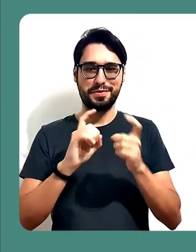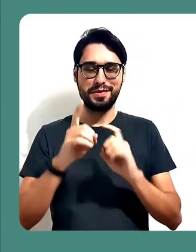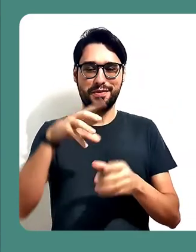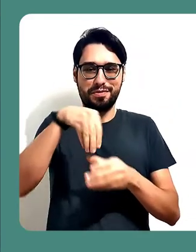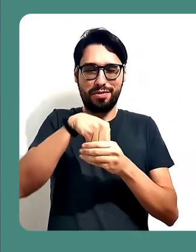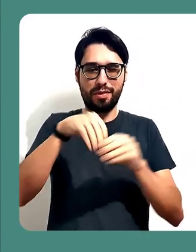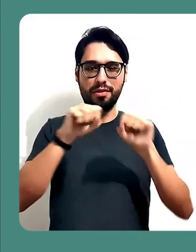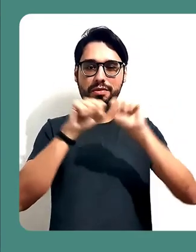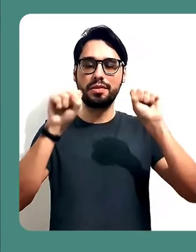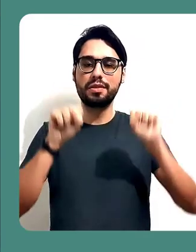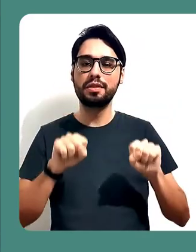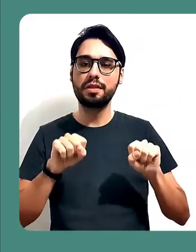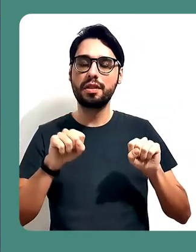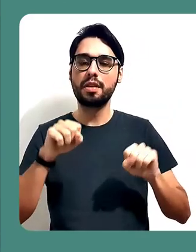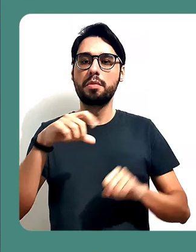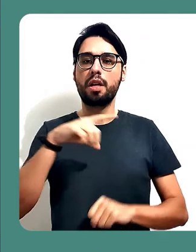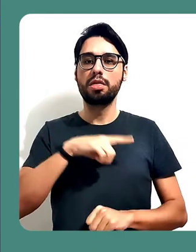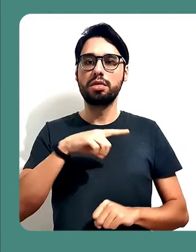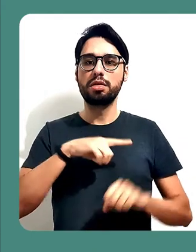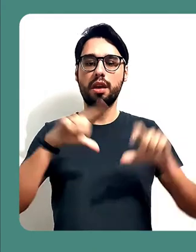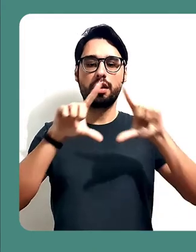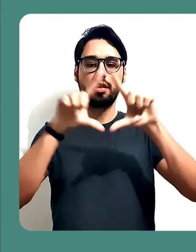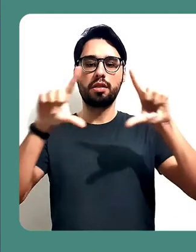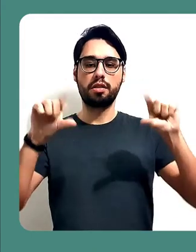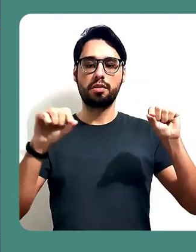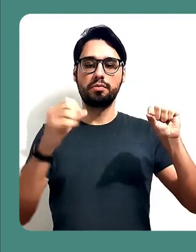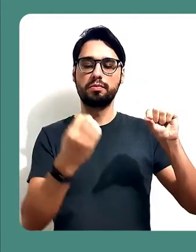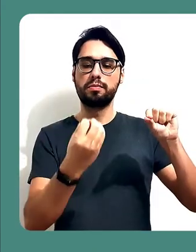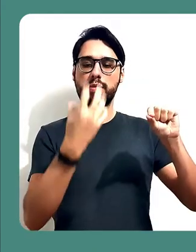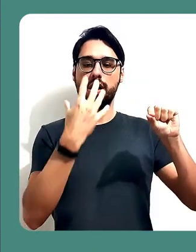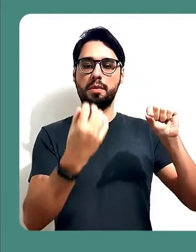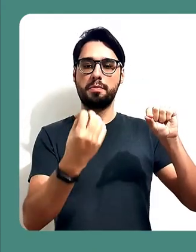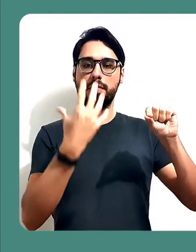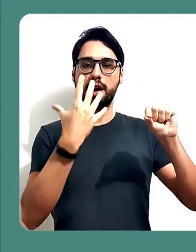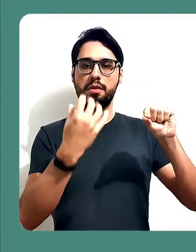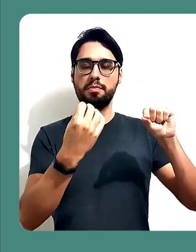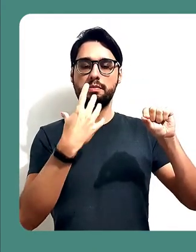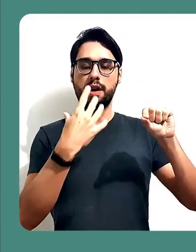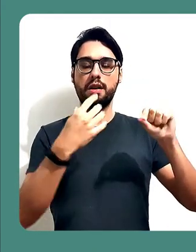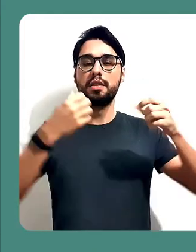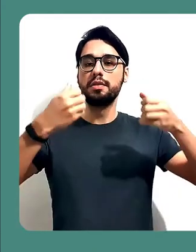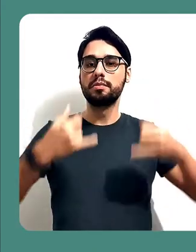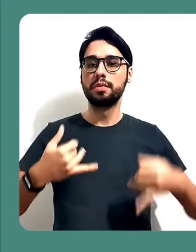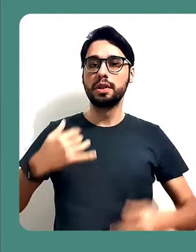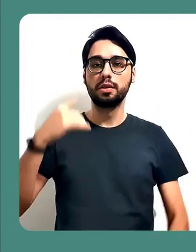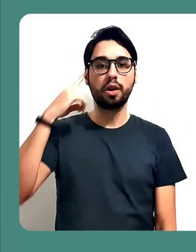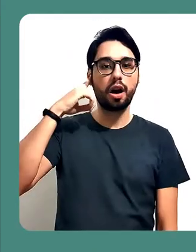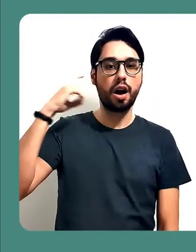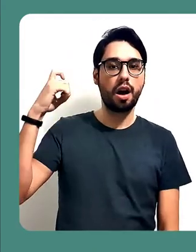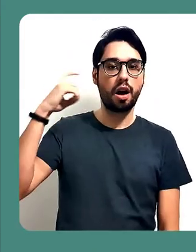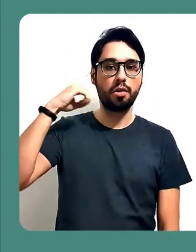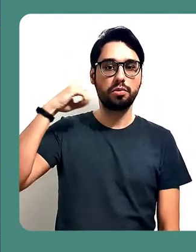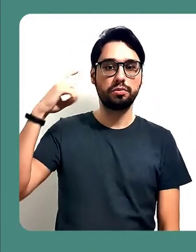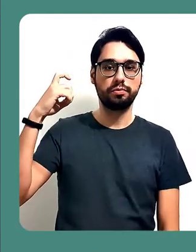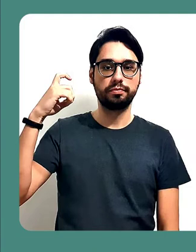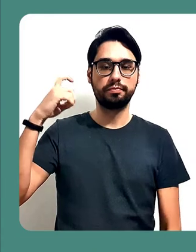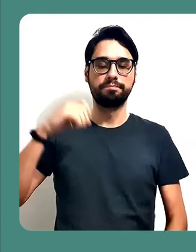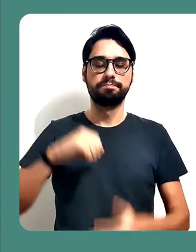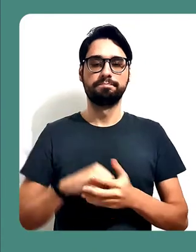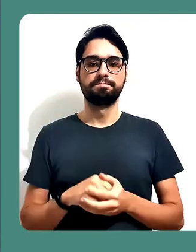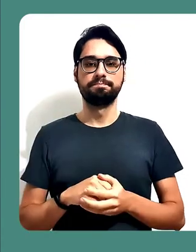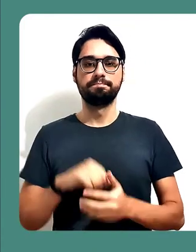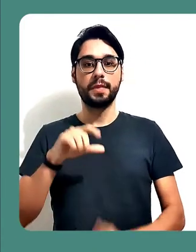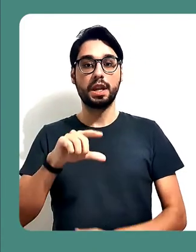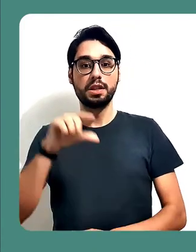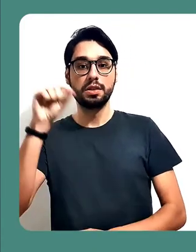sua sala na sua seu espaço de reuniões na web conferência você vai ver essa mensagem que essa caixa de